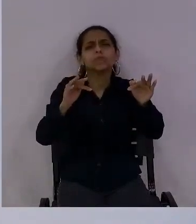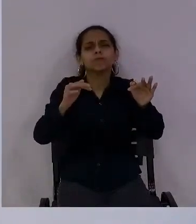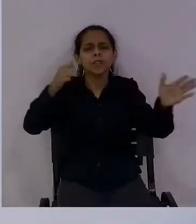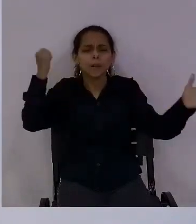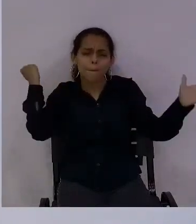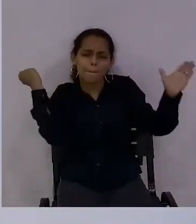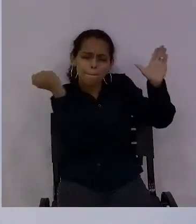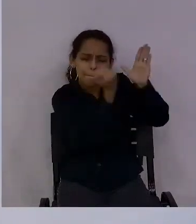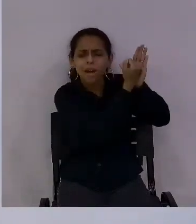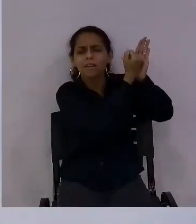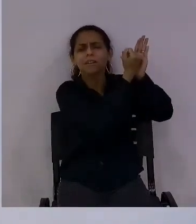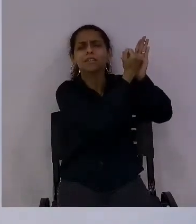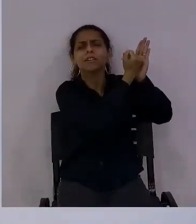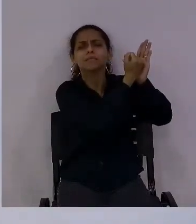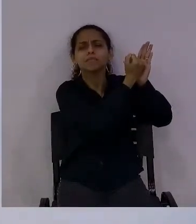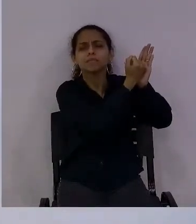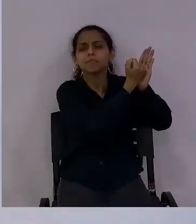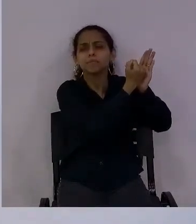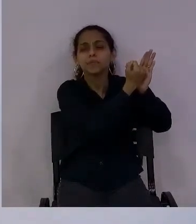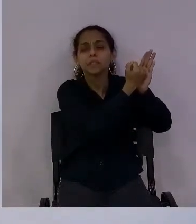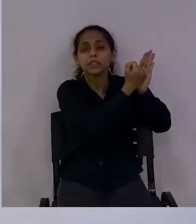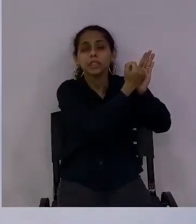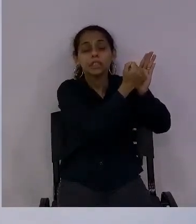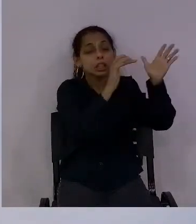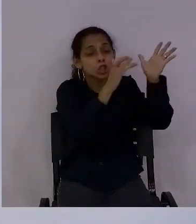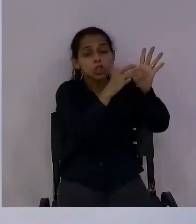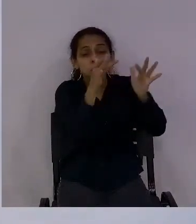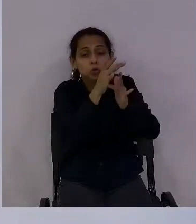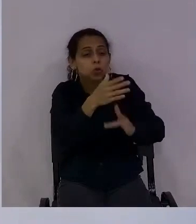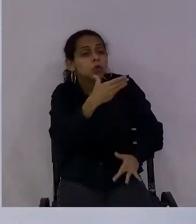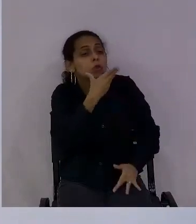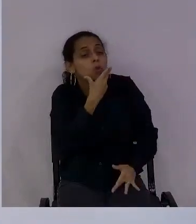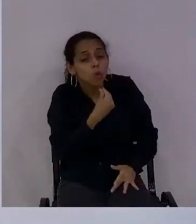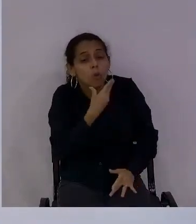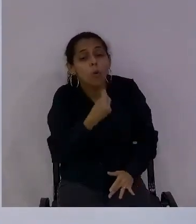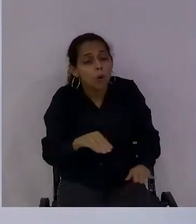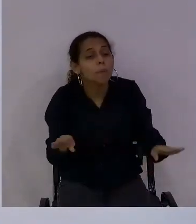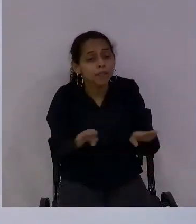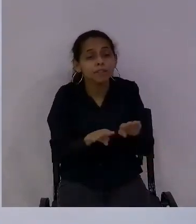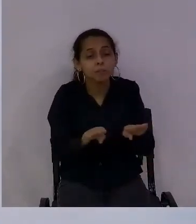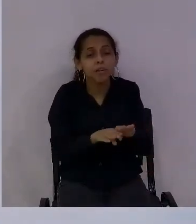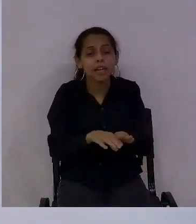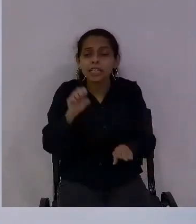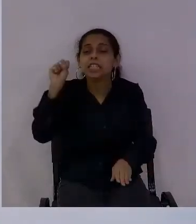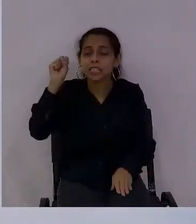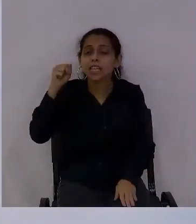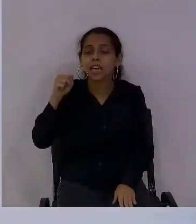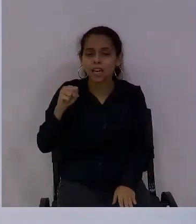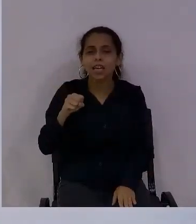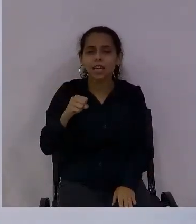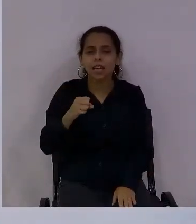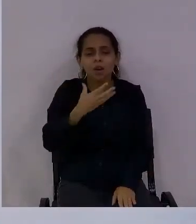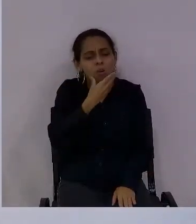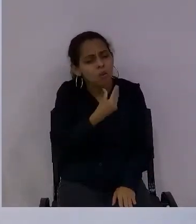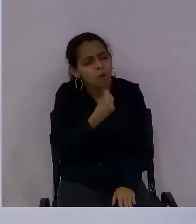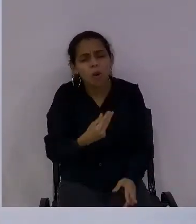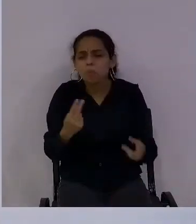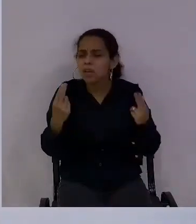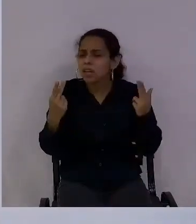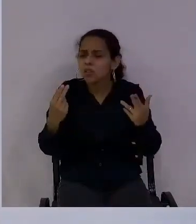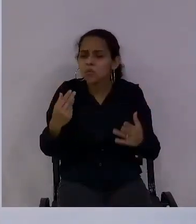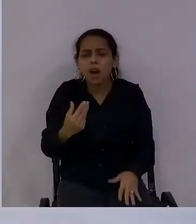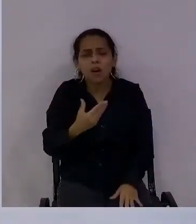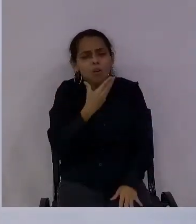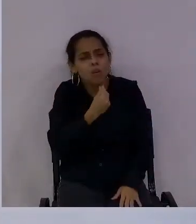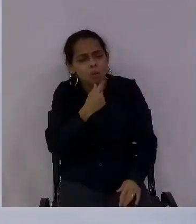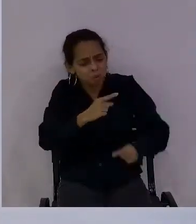autentica, legitima esta humanidade de Jesus. Sim, ele é um homem como qualquer outro